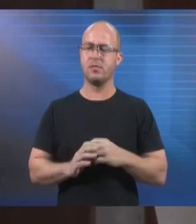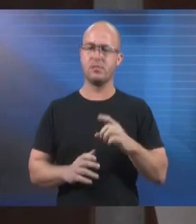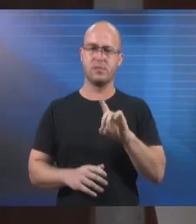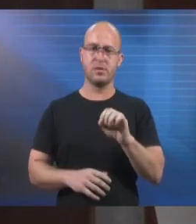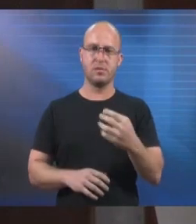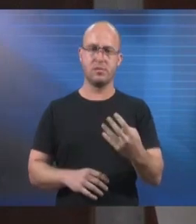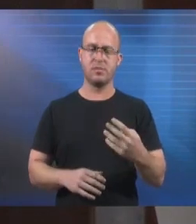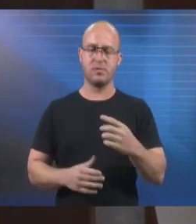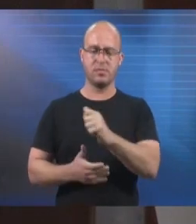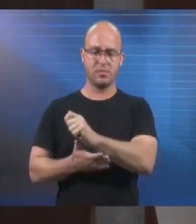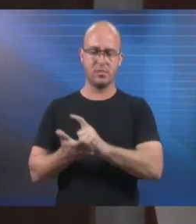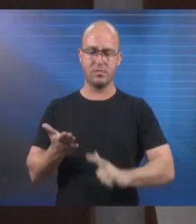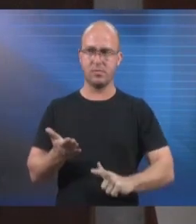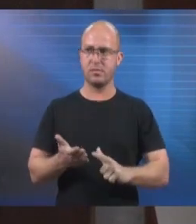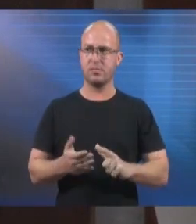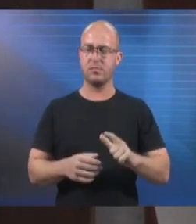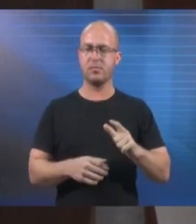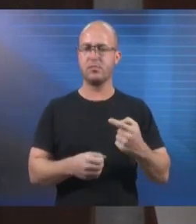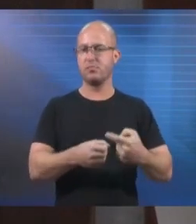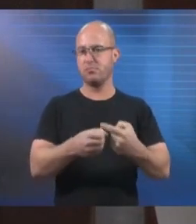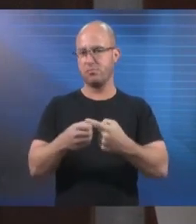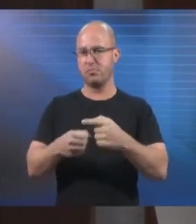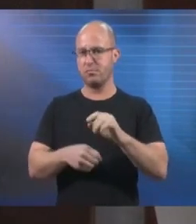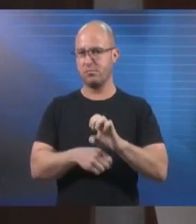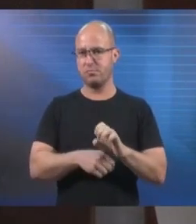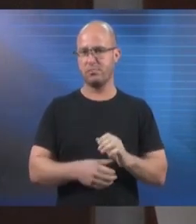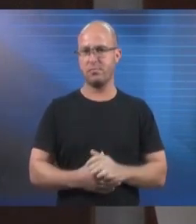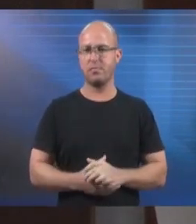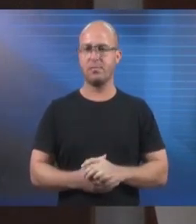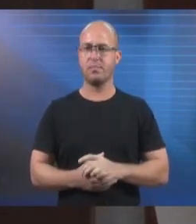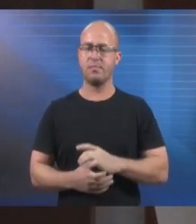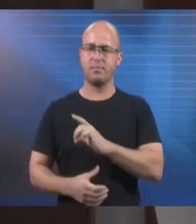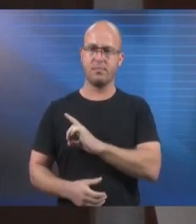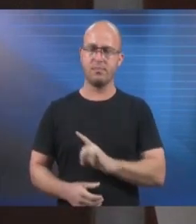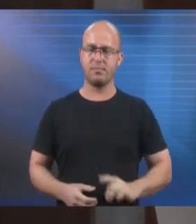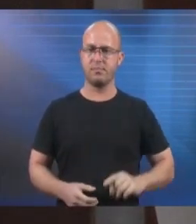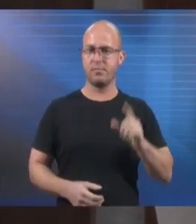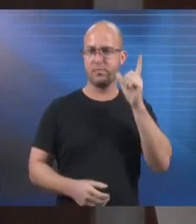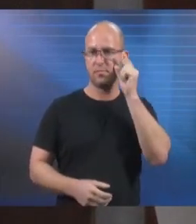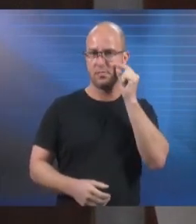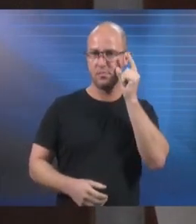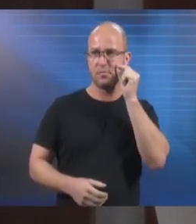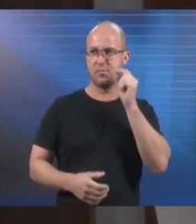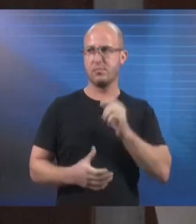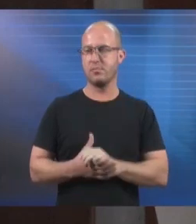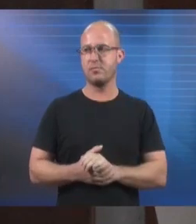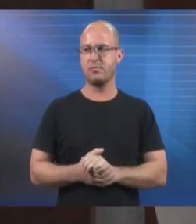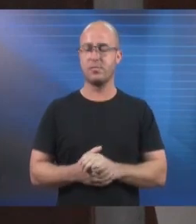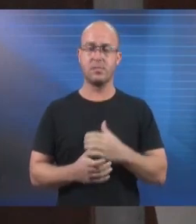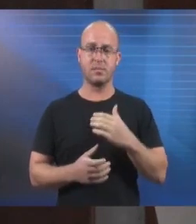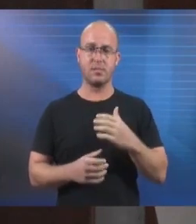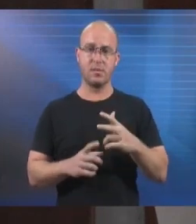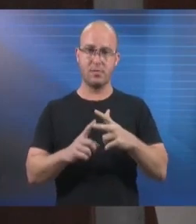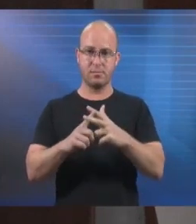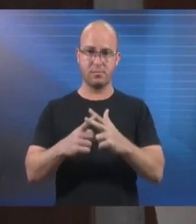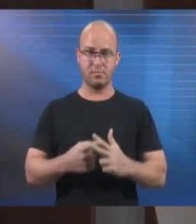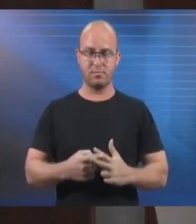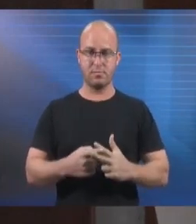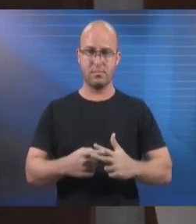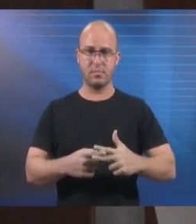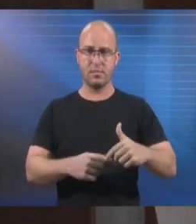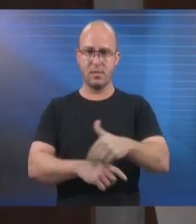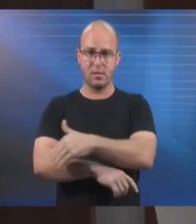de cumprimento de agenda no no interior do Estado requerimento Deputado bald Fernandes realização de manutenção da malha